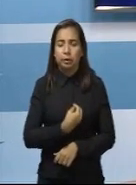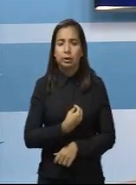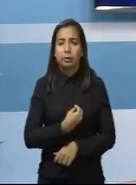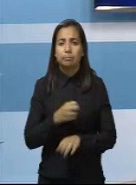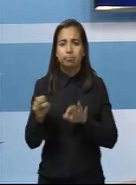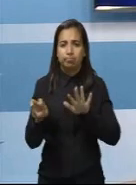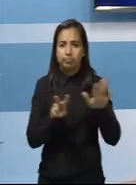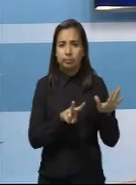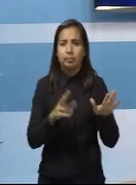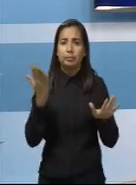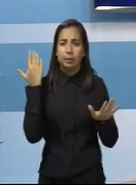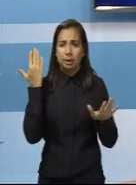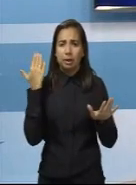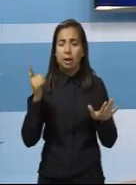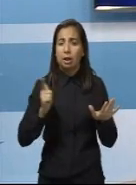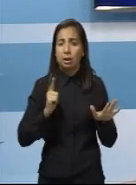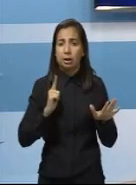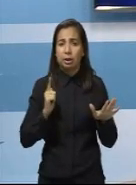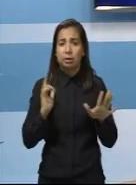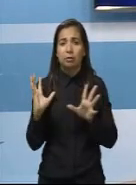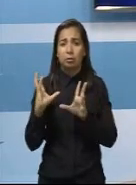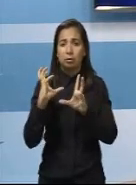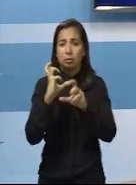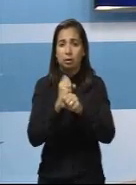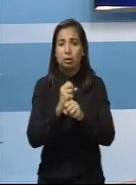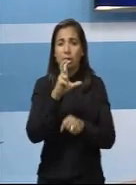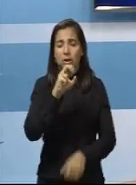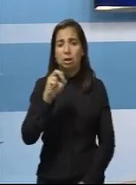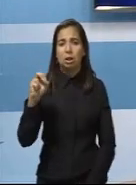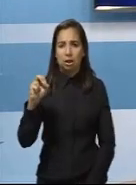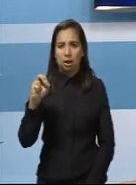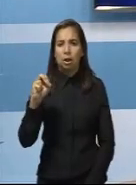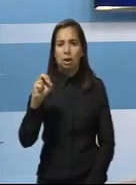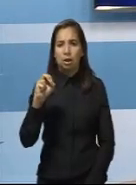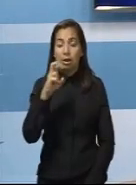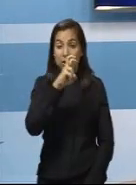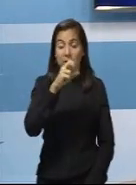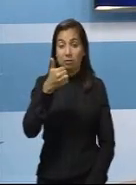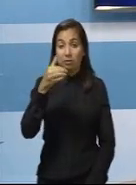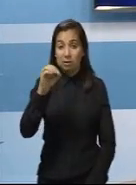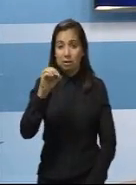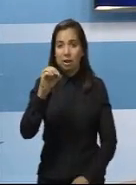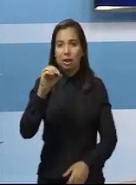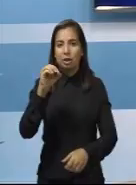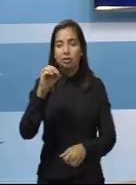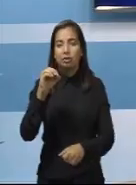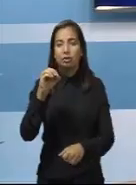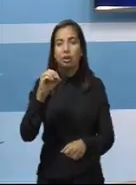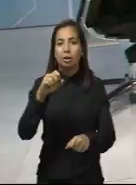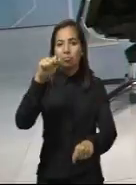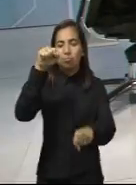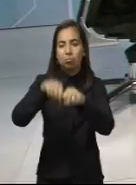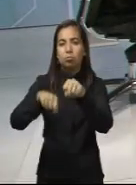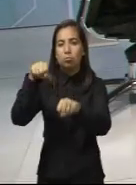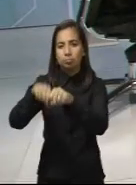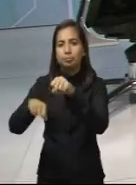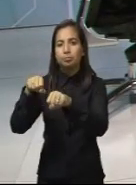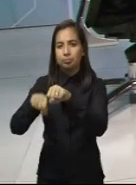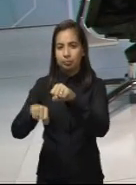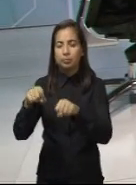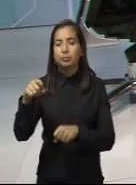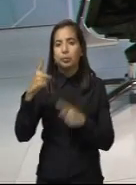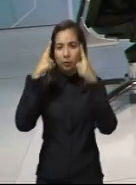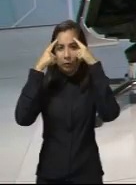semana passada já havia se completado, quer dizer, 510 assassinatos. Talvez por isso a Fortaleza é a